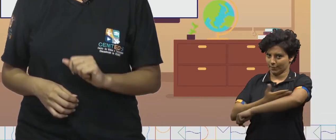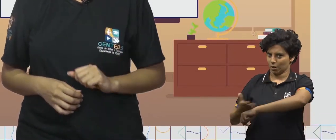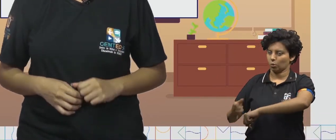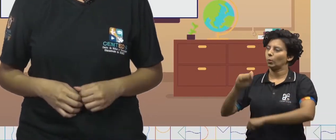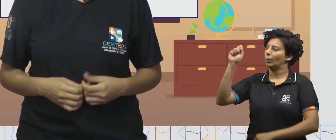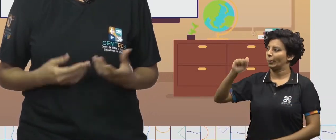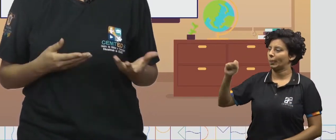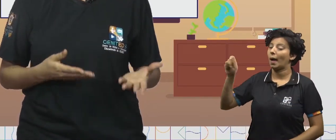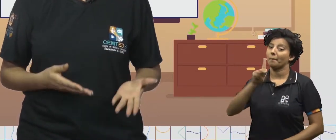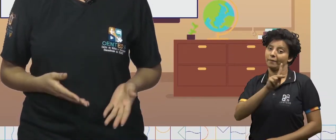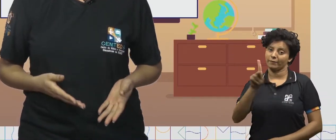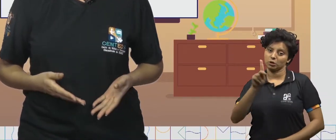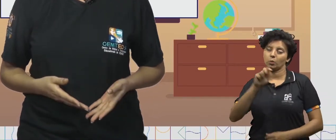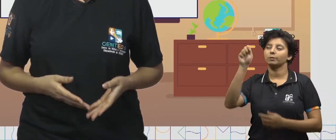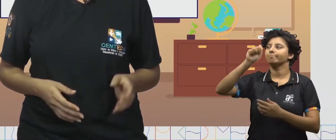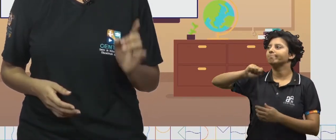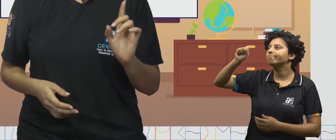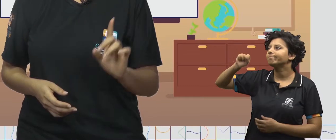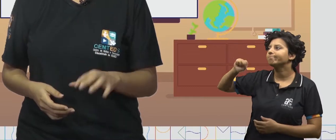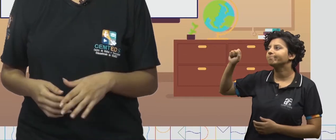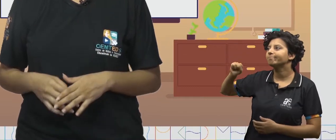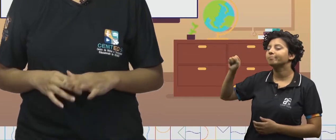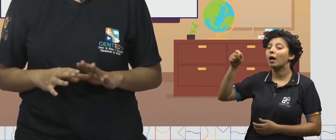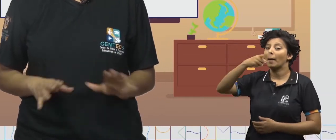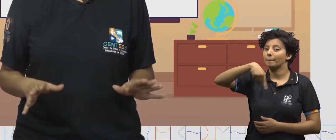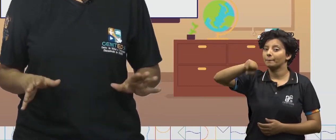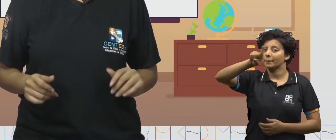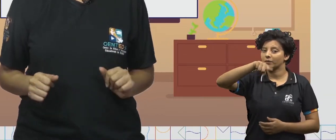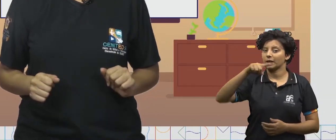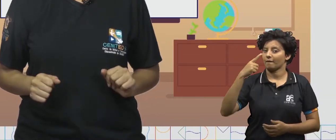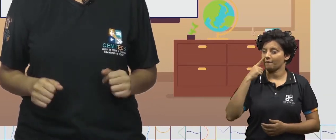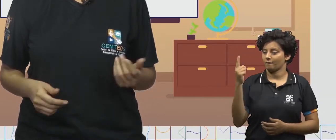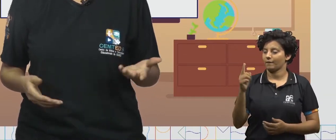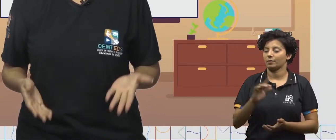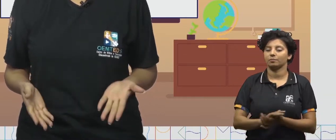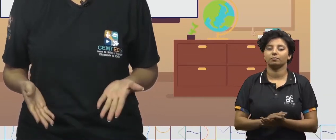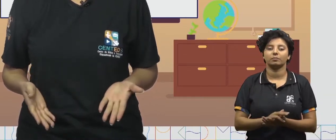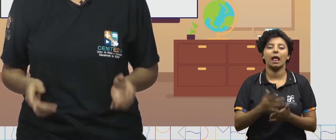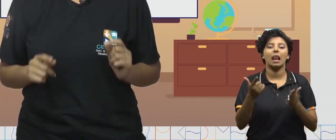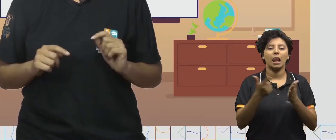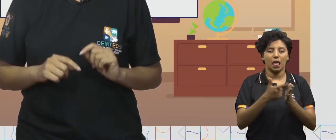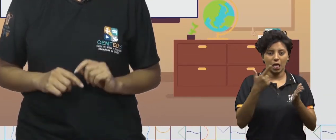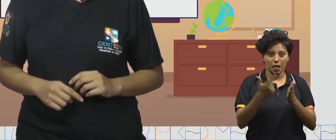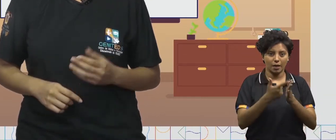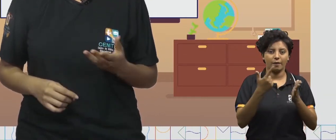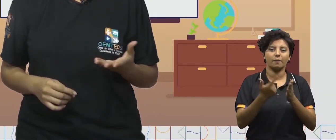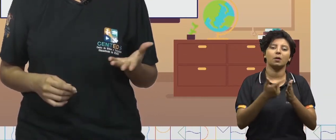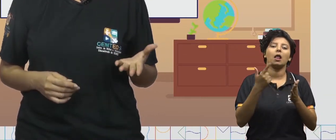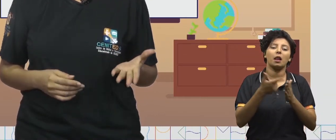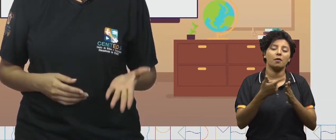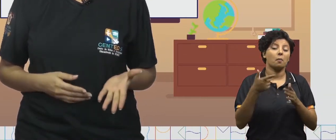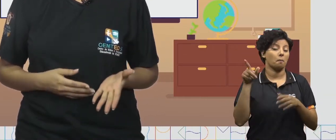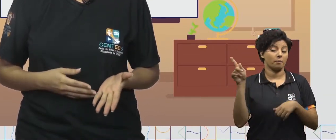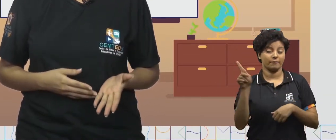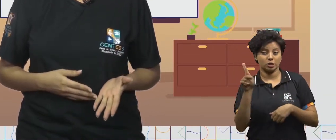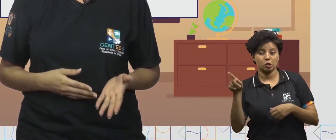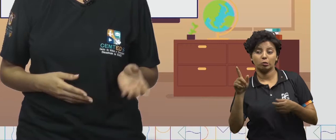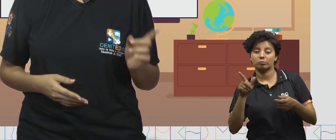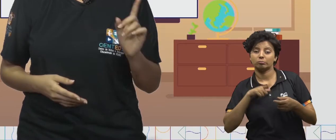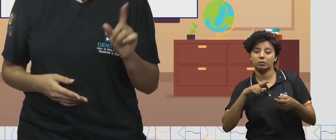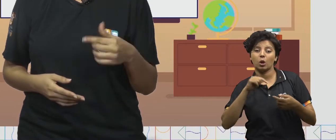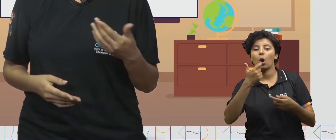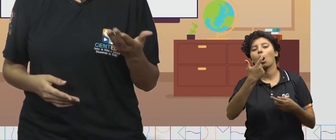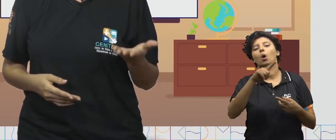onde a professora ou professor escreve para toda a turma. Livros. Podem ser livros do próprio